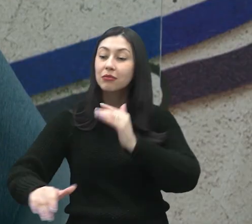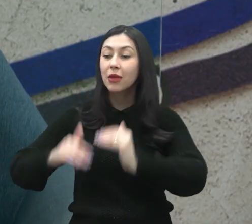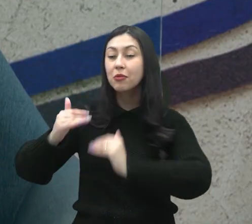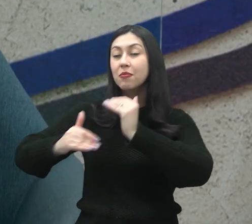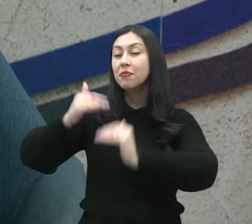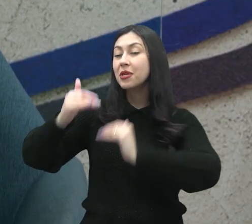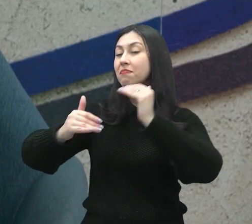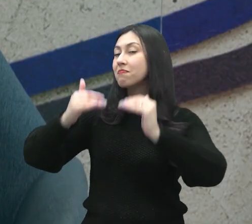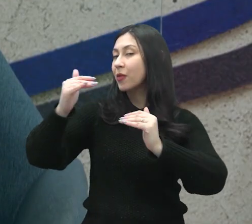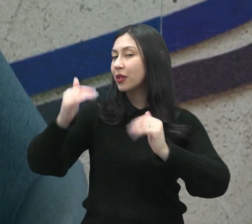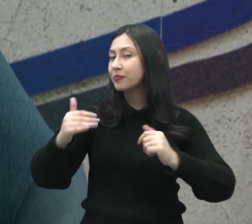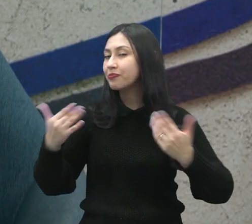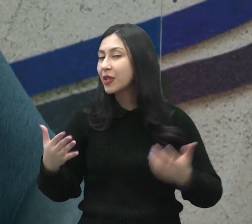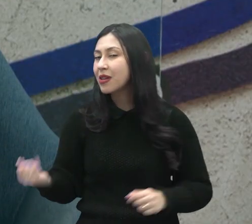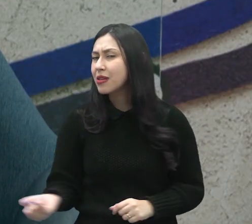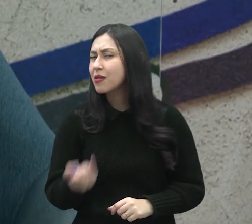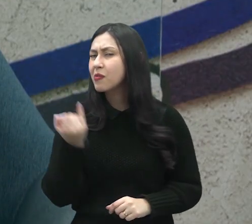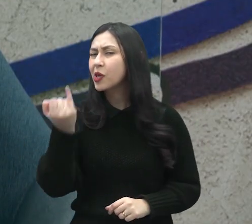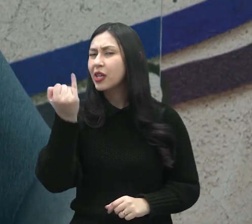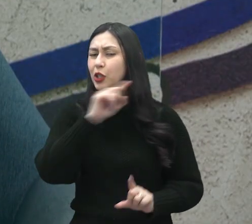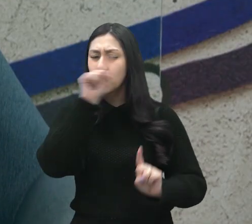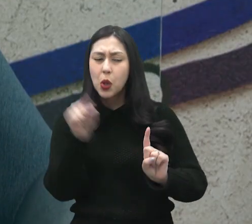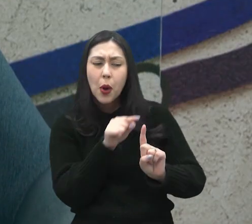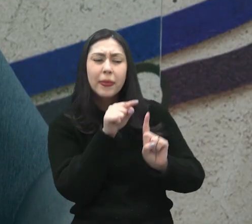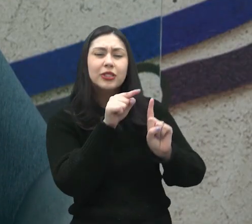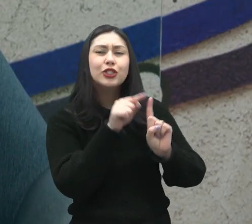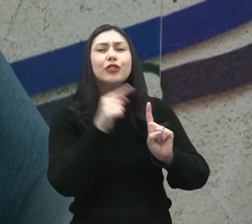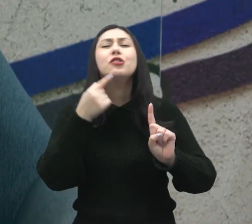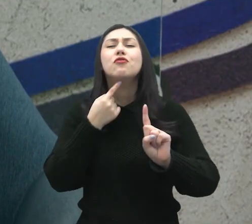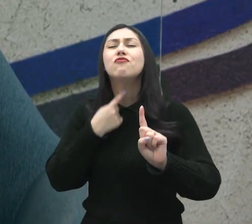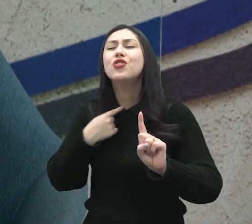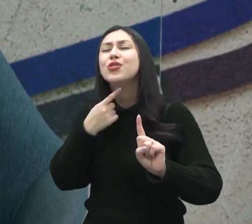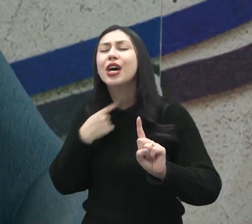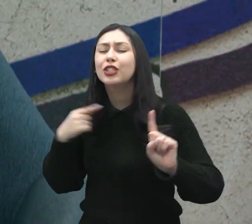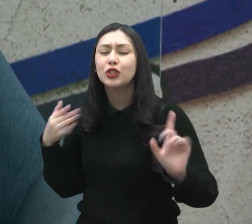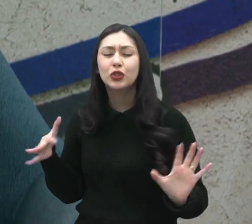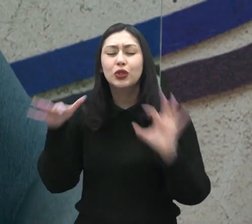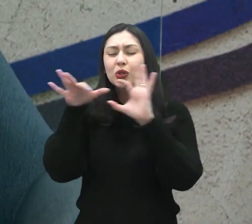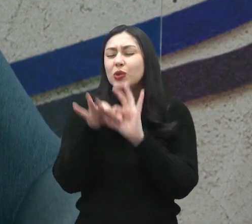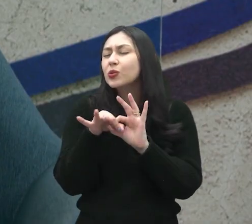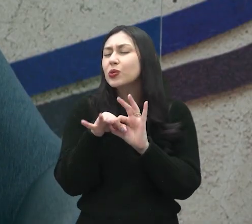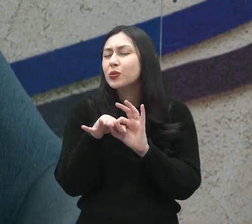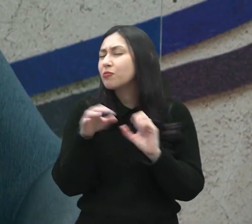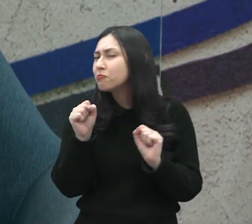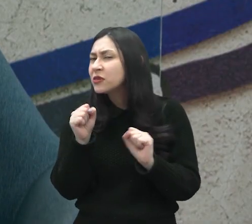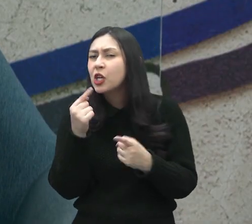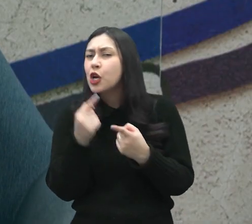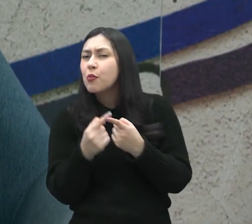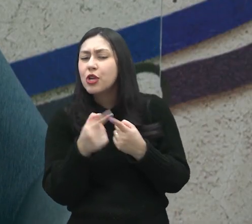E é importante a gente estar sempre linkando o nosso objetivo com o nosso propósito. Então, por que eu quero isso? Por que